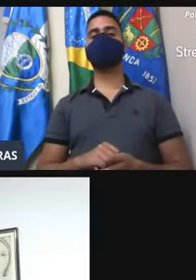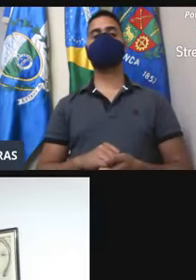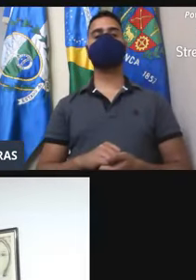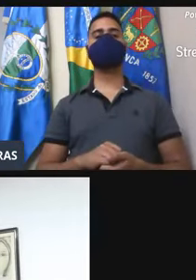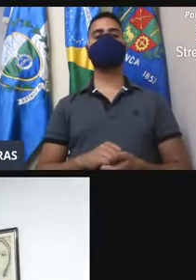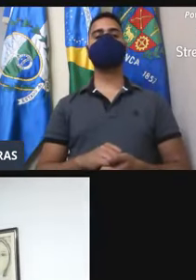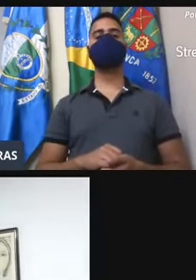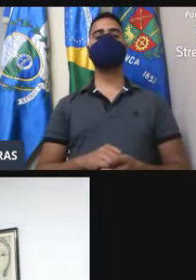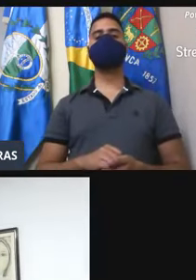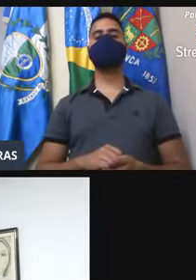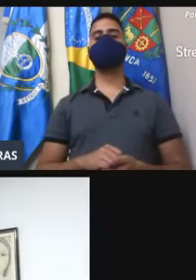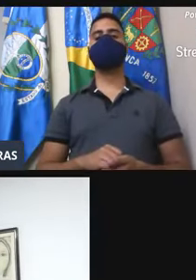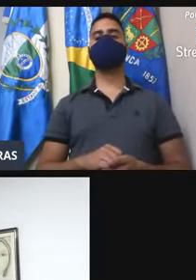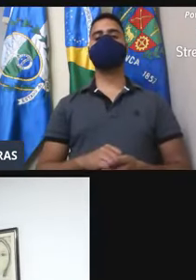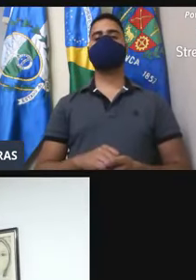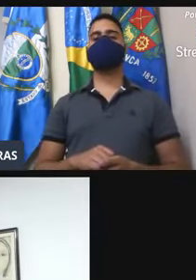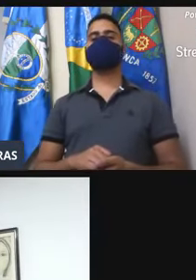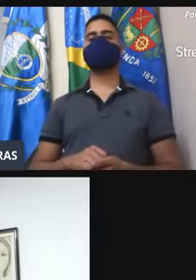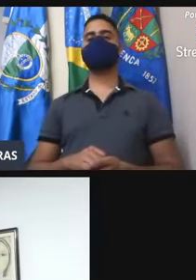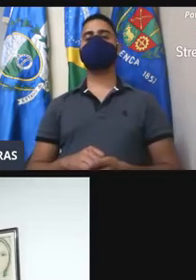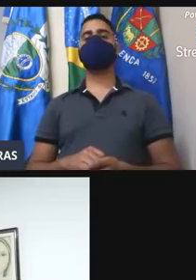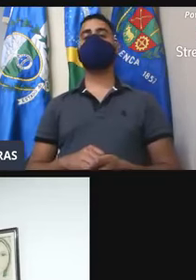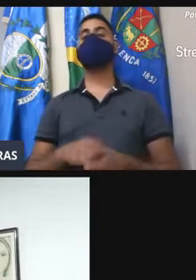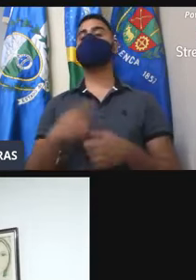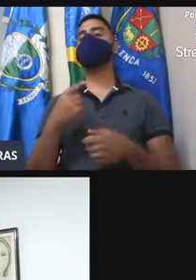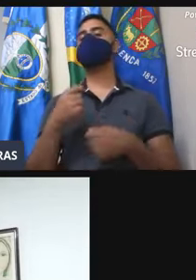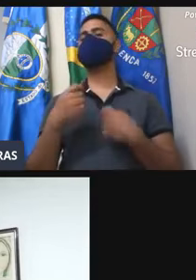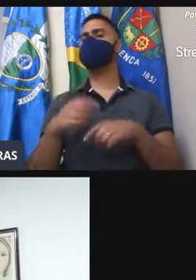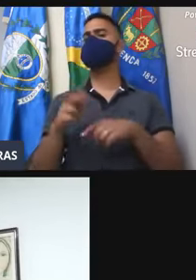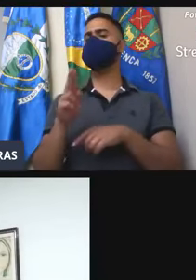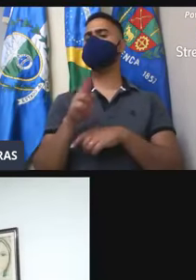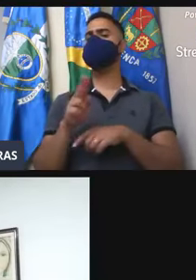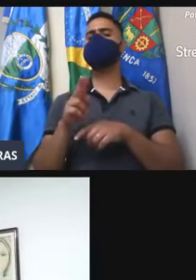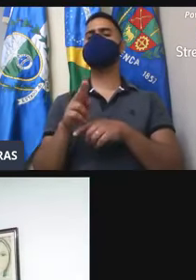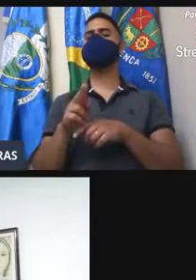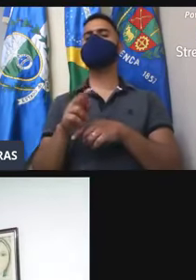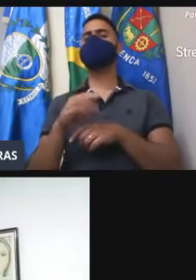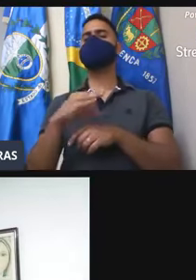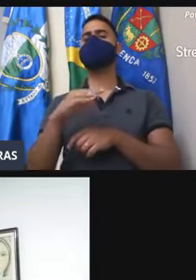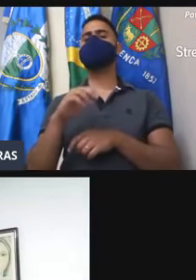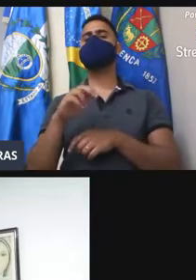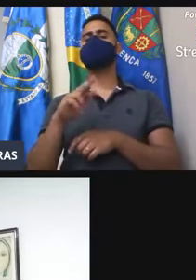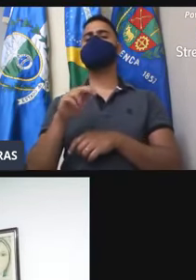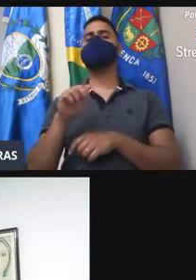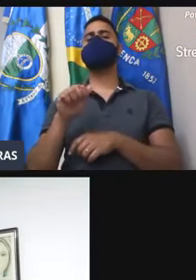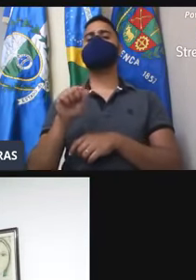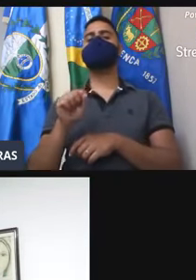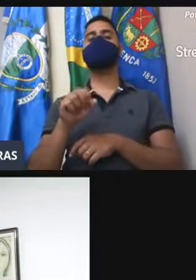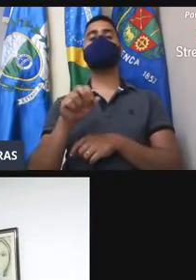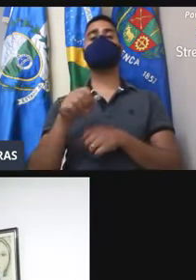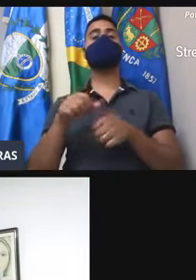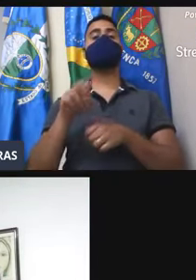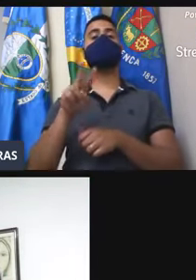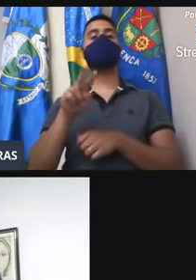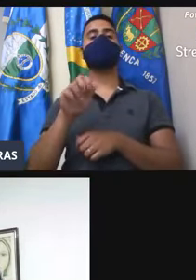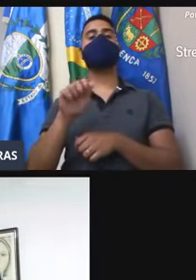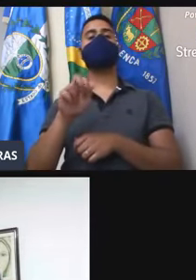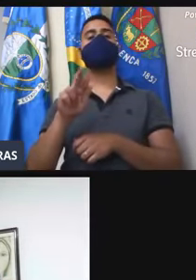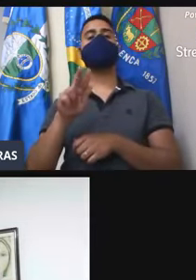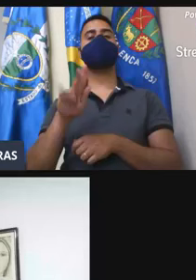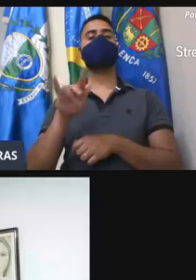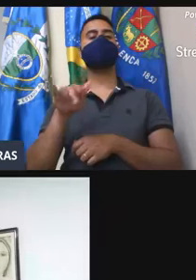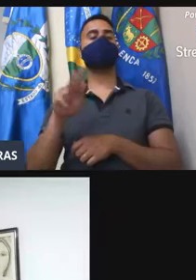CRAS. São todos aqui, né? Eles são obrigados a fazer a utilização através do CRAS